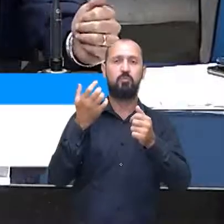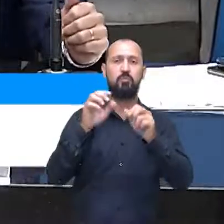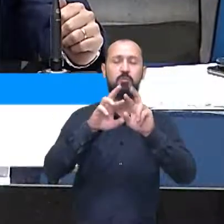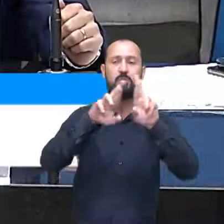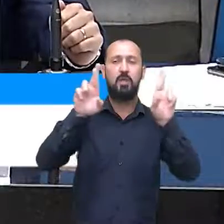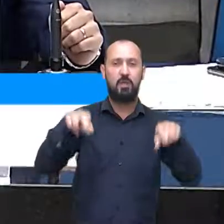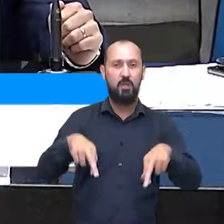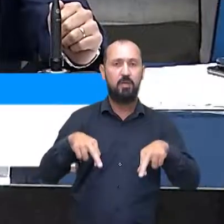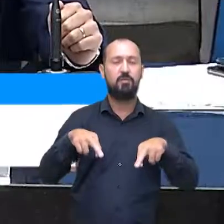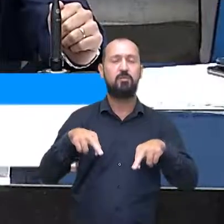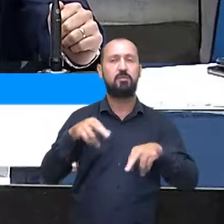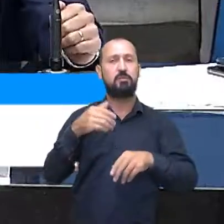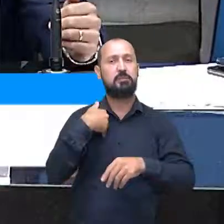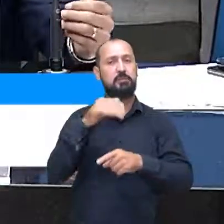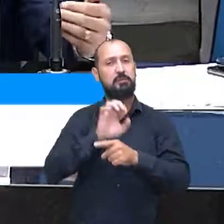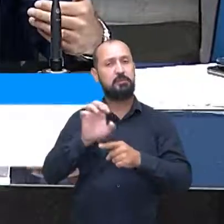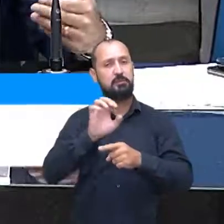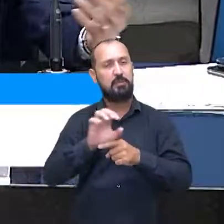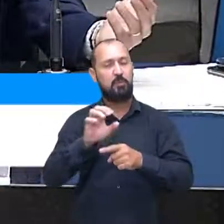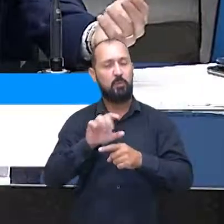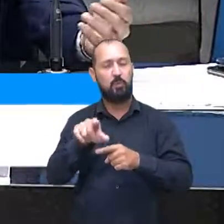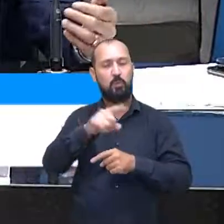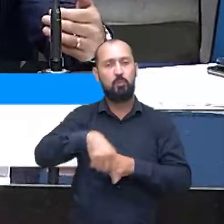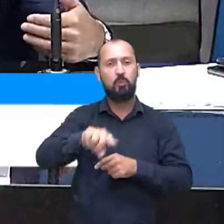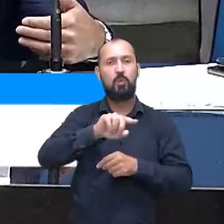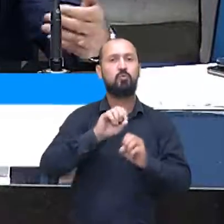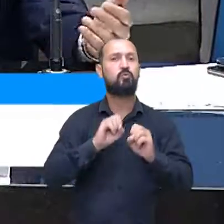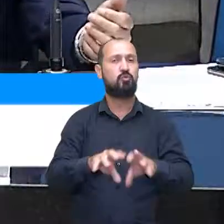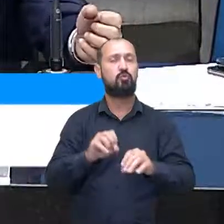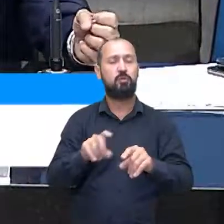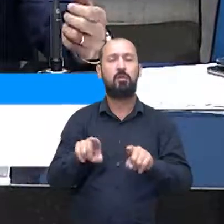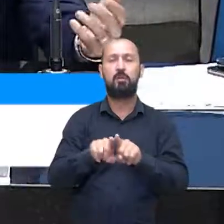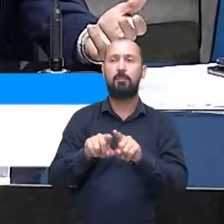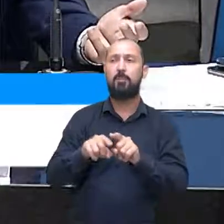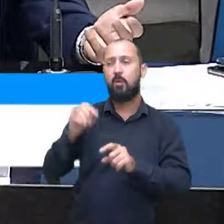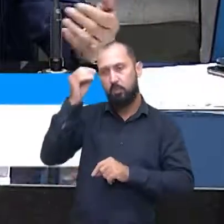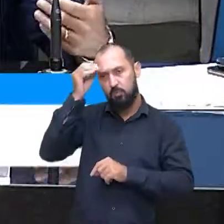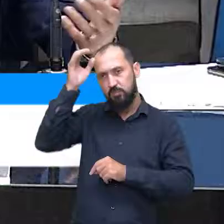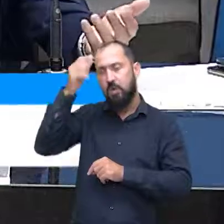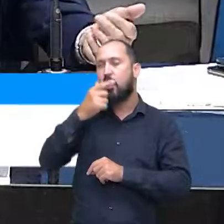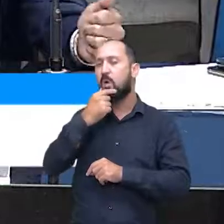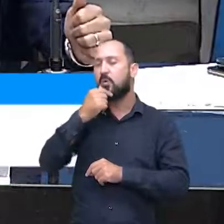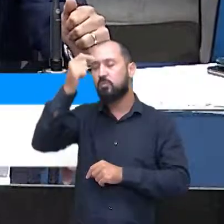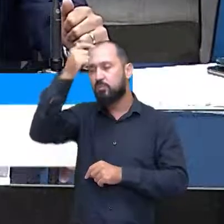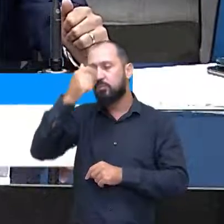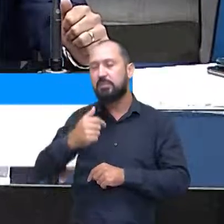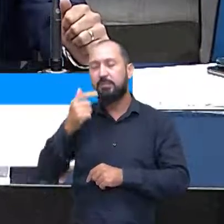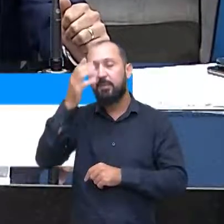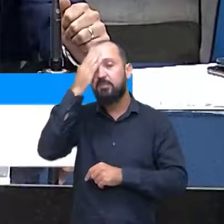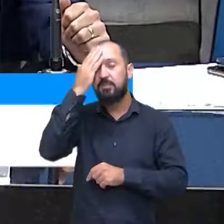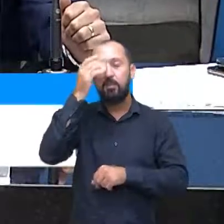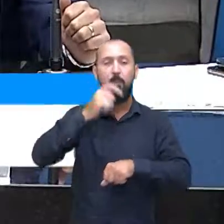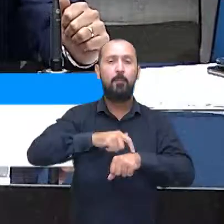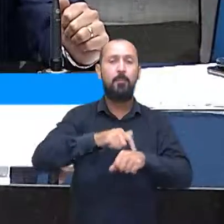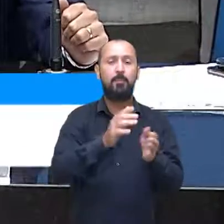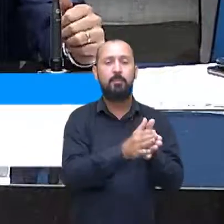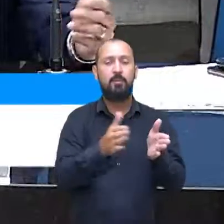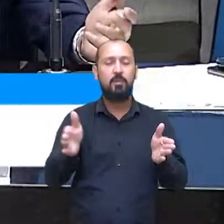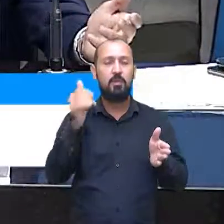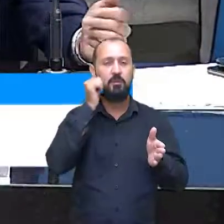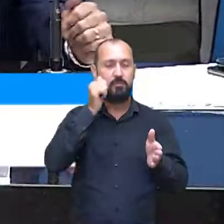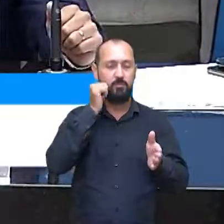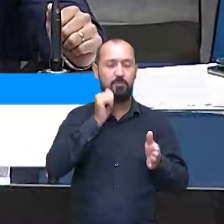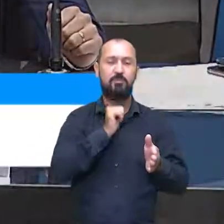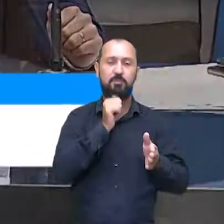estadual de educação com essas meninas e também possa conscientizar os demais, até os meninos, com relação a esse período que todas